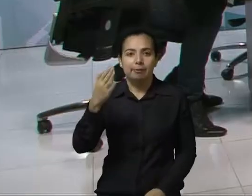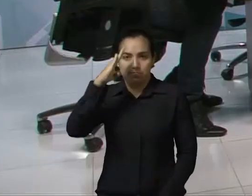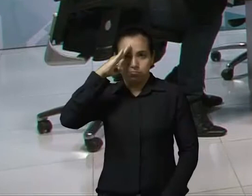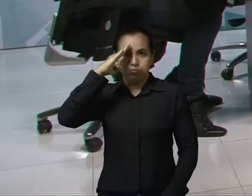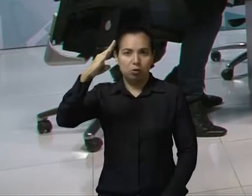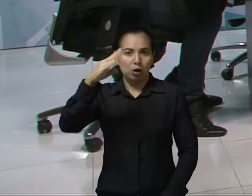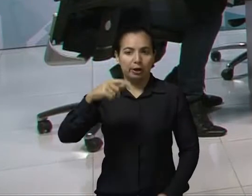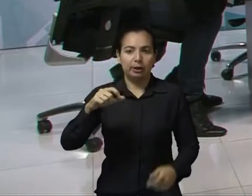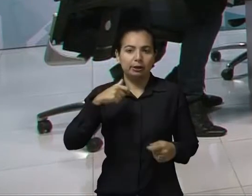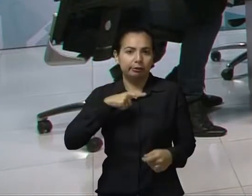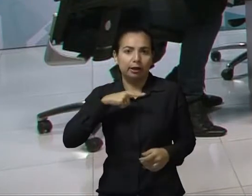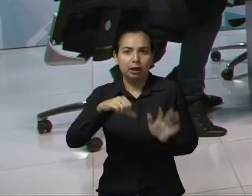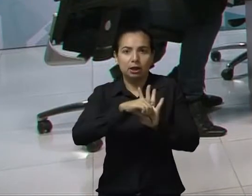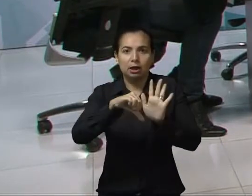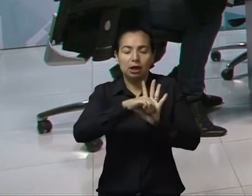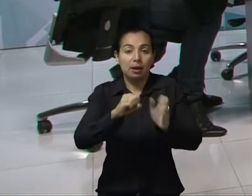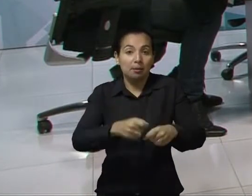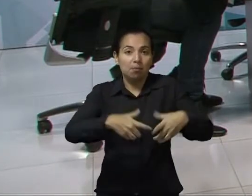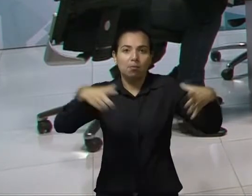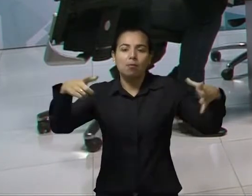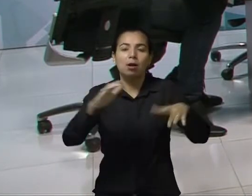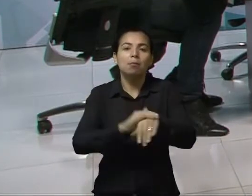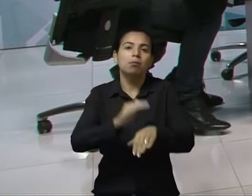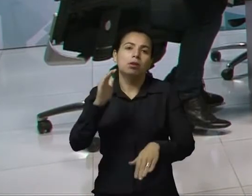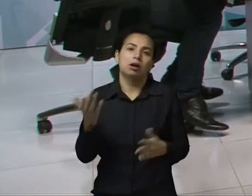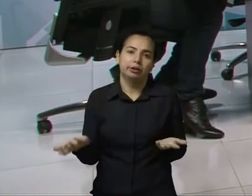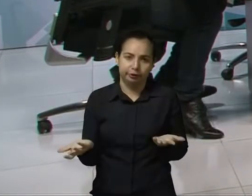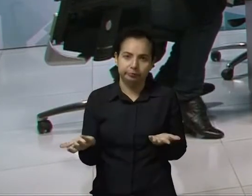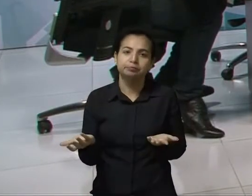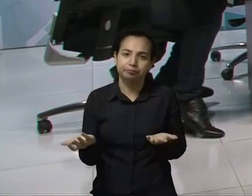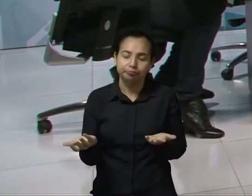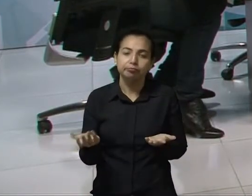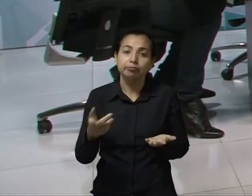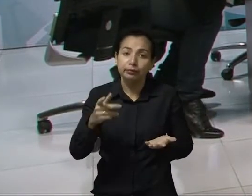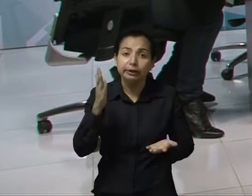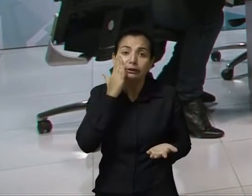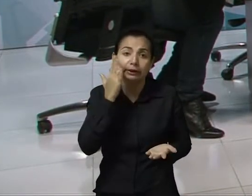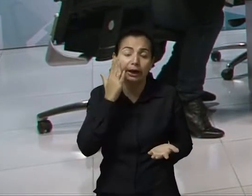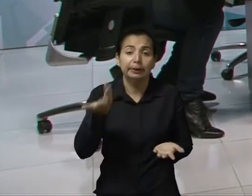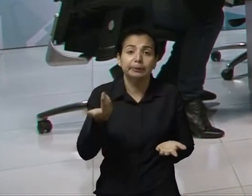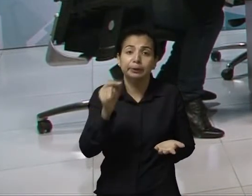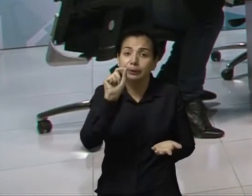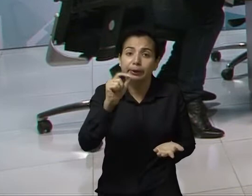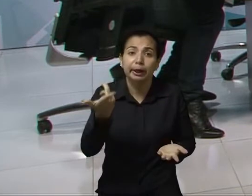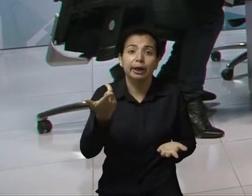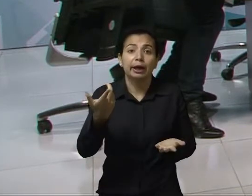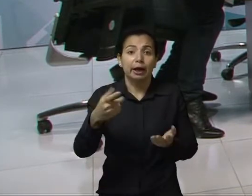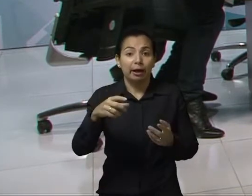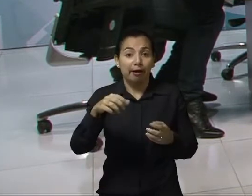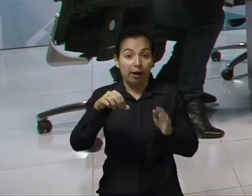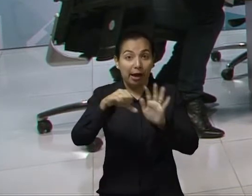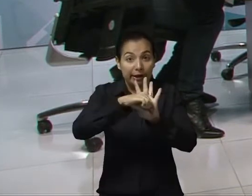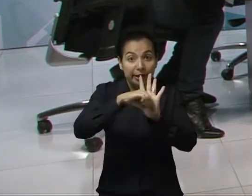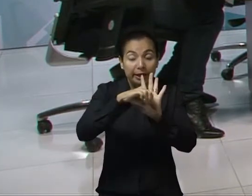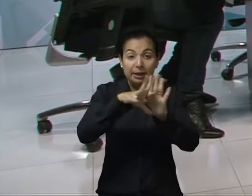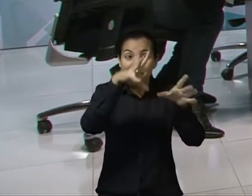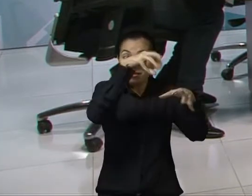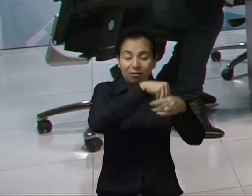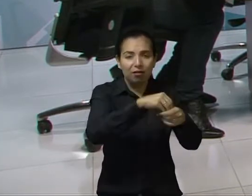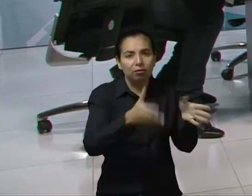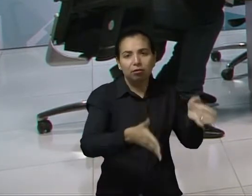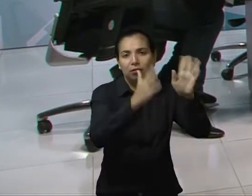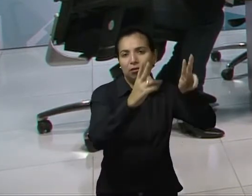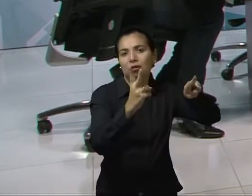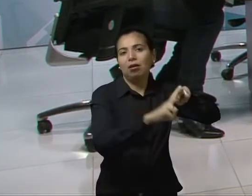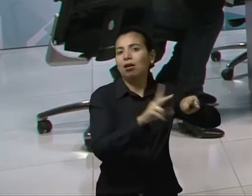e a criminalização, a gente tem a ponta dessa criminalização, são a questão dos presídios. Hoje tudo é criminalizado, tudo